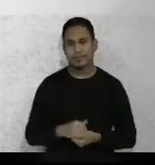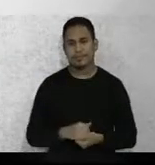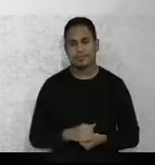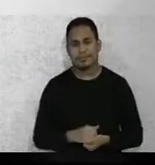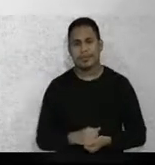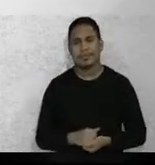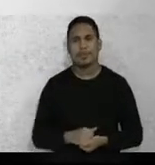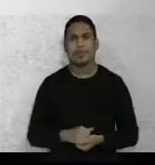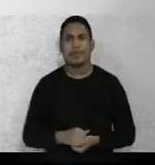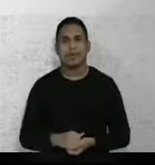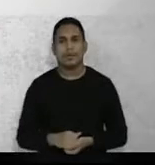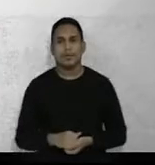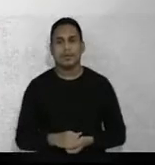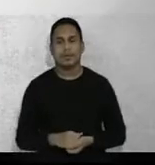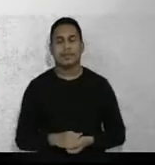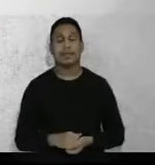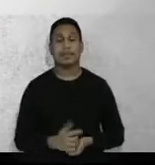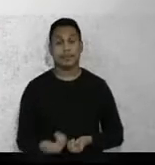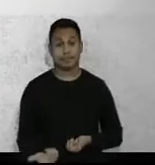quem